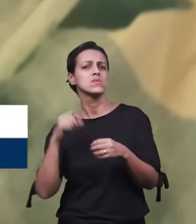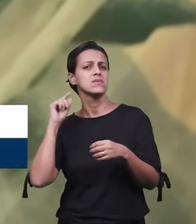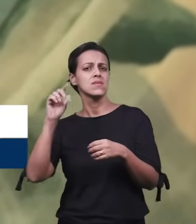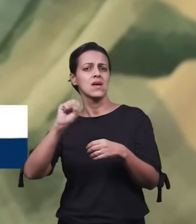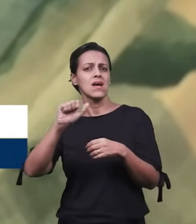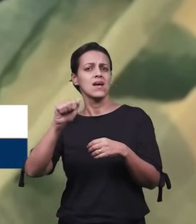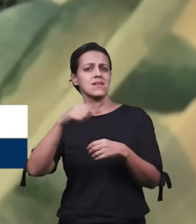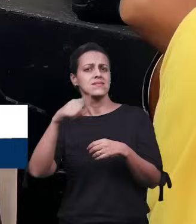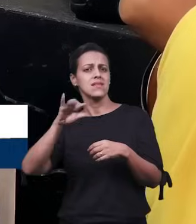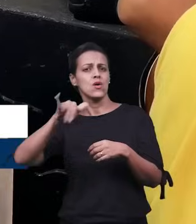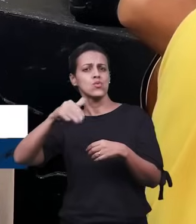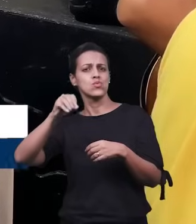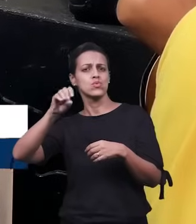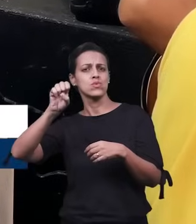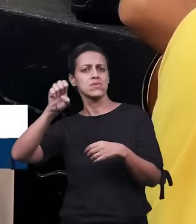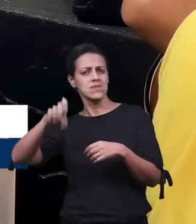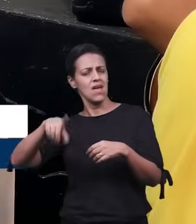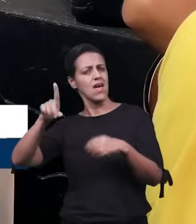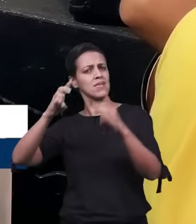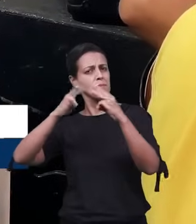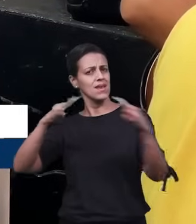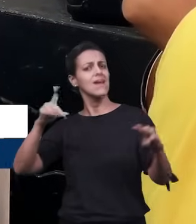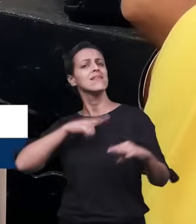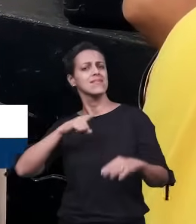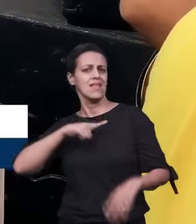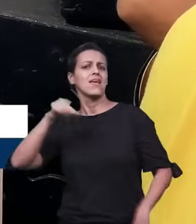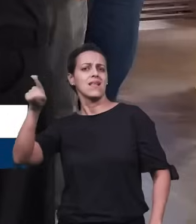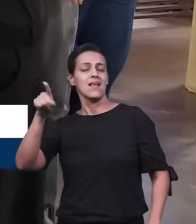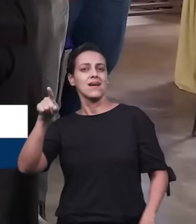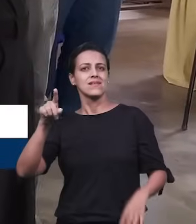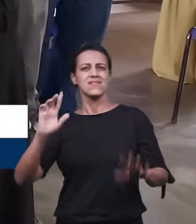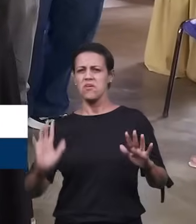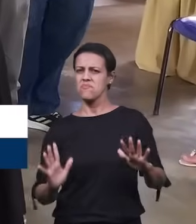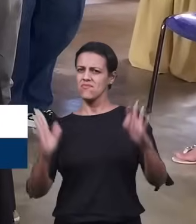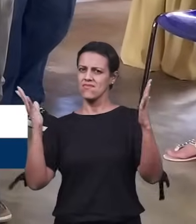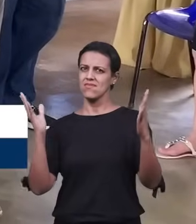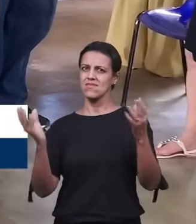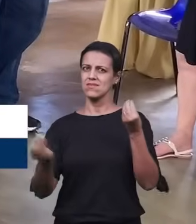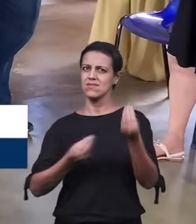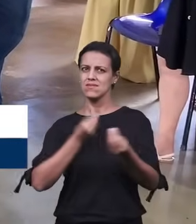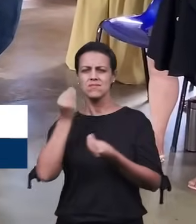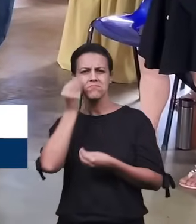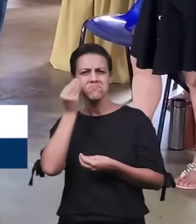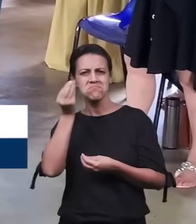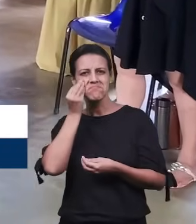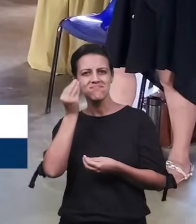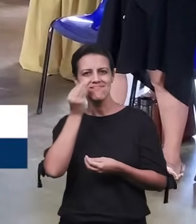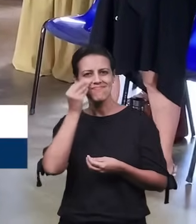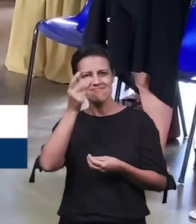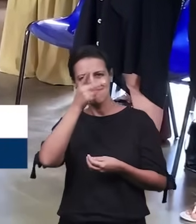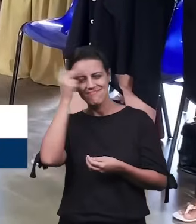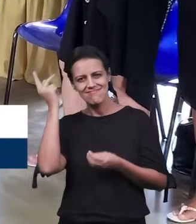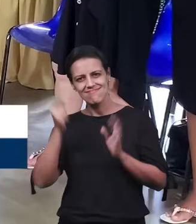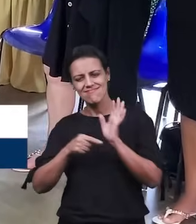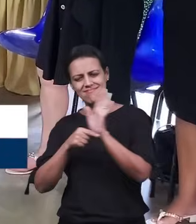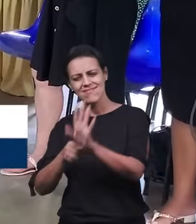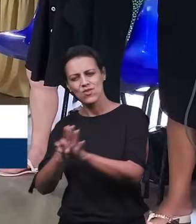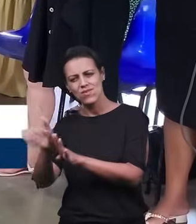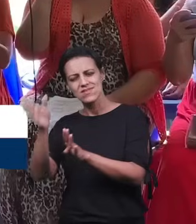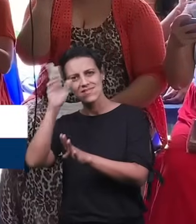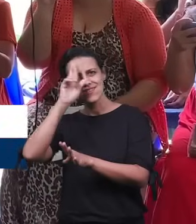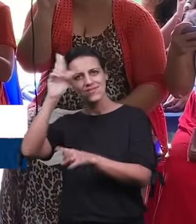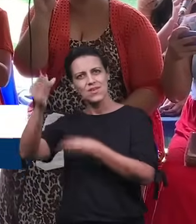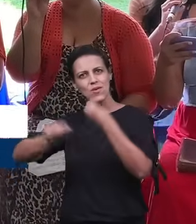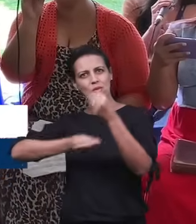uma oportunidade dos irmãos receberem o conselho da parte do Senhor para a criação dos filhos, além de orientações sobre acessibilidade e